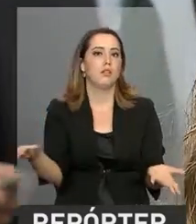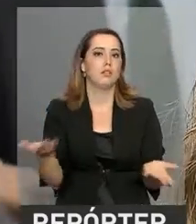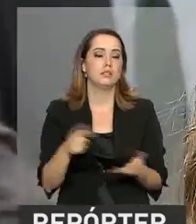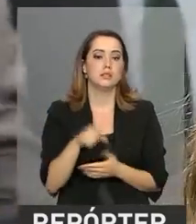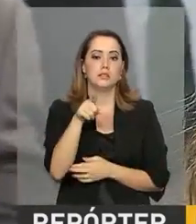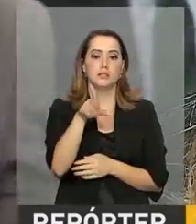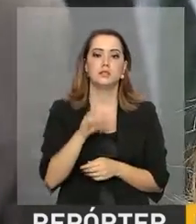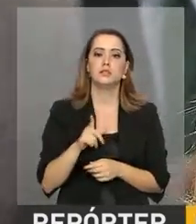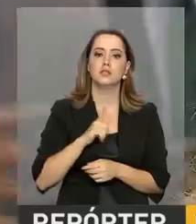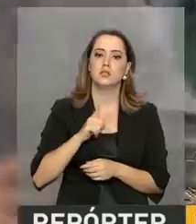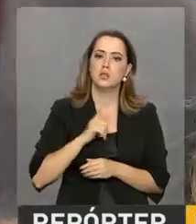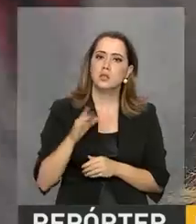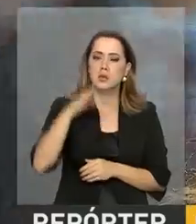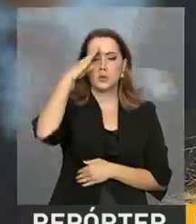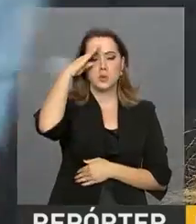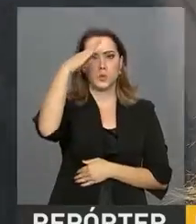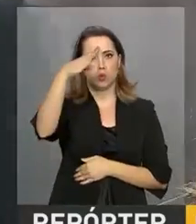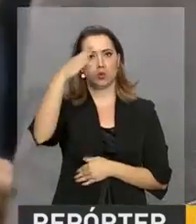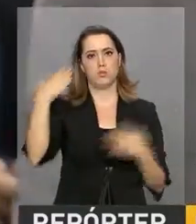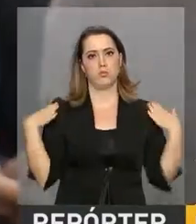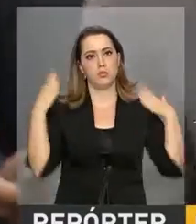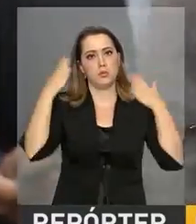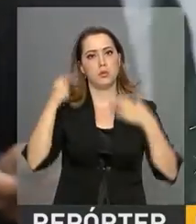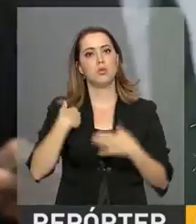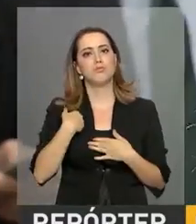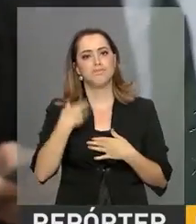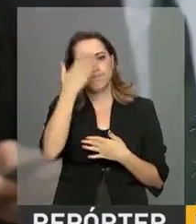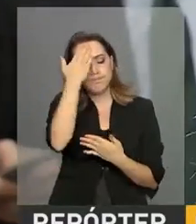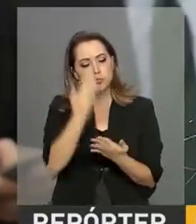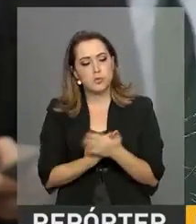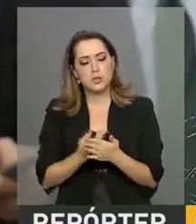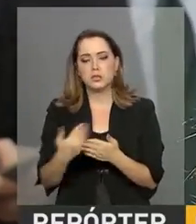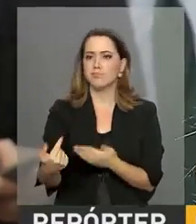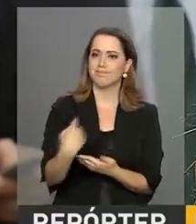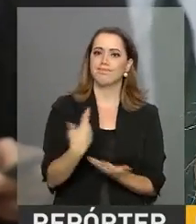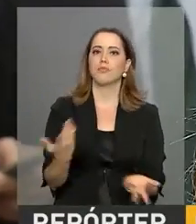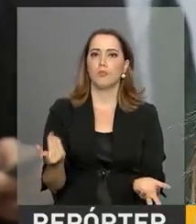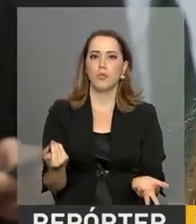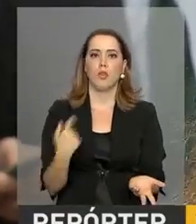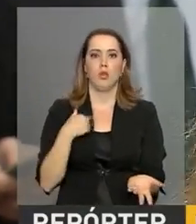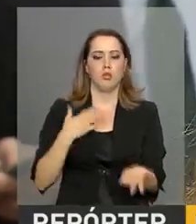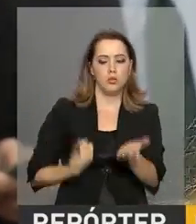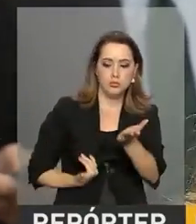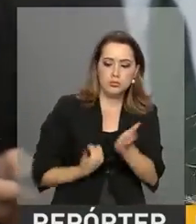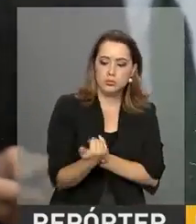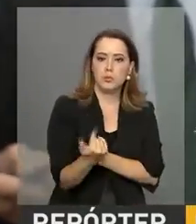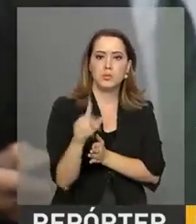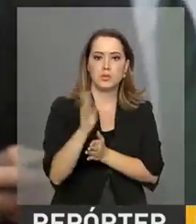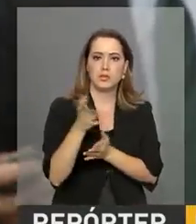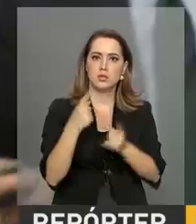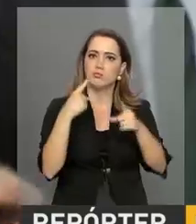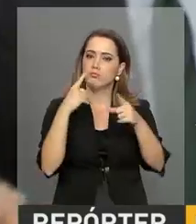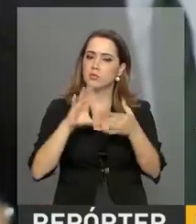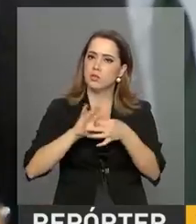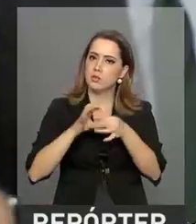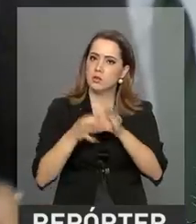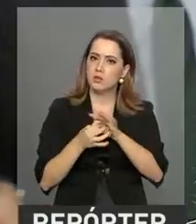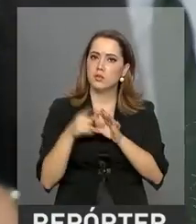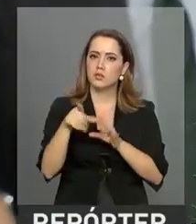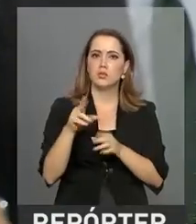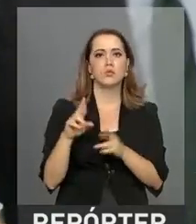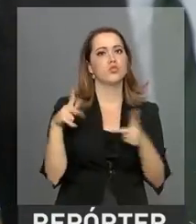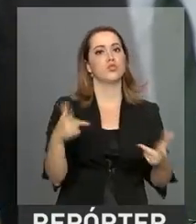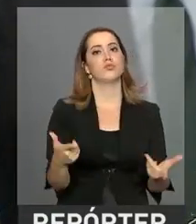amadas né acreditaram em mim né desde que eu comecei a fazer a campanha Olímpica eu acho que para mim isso teve um